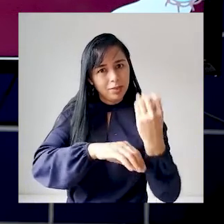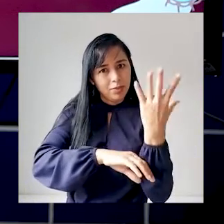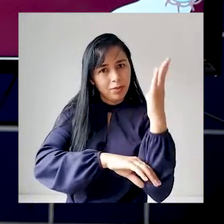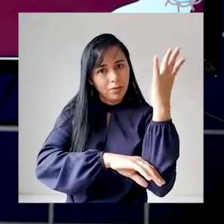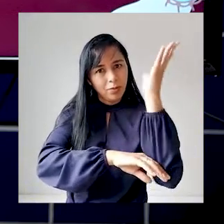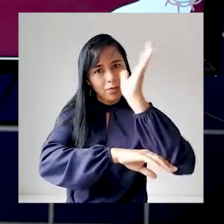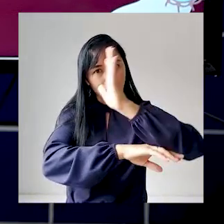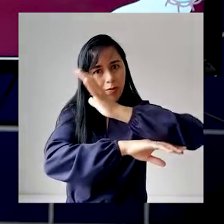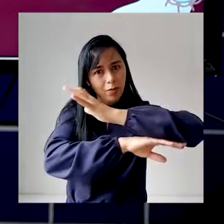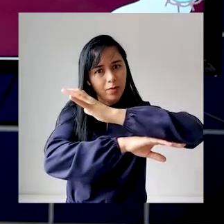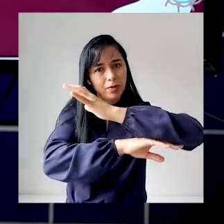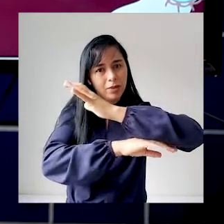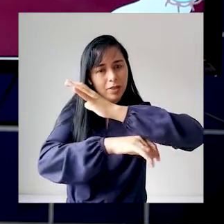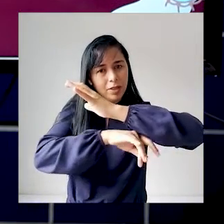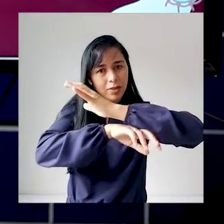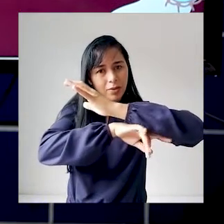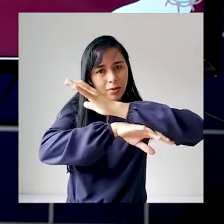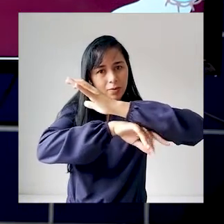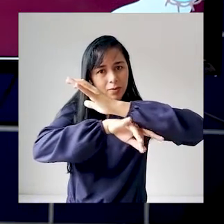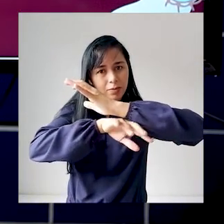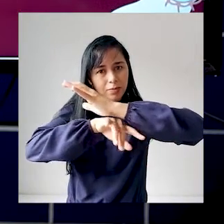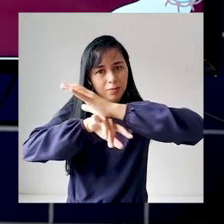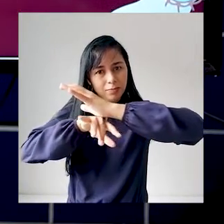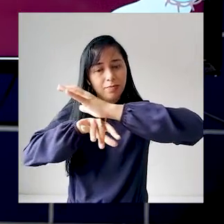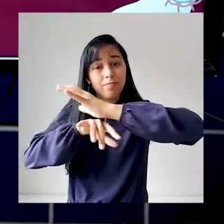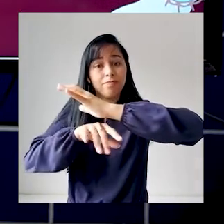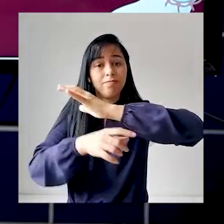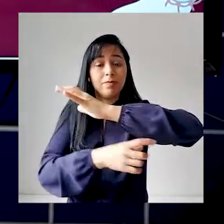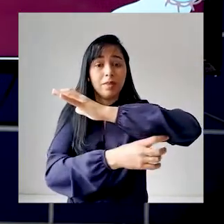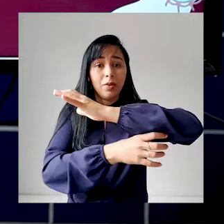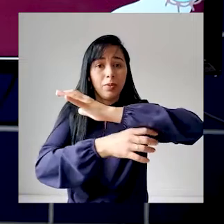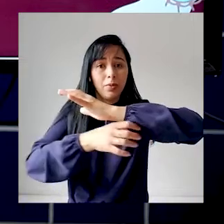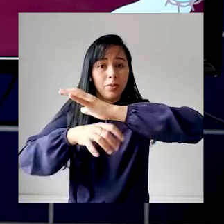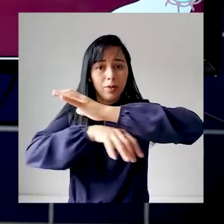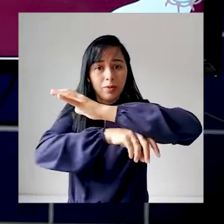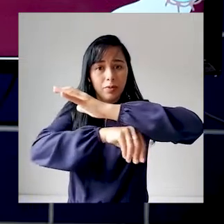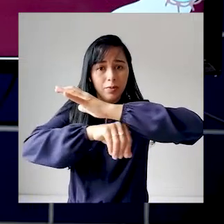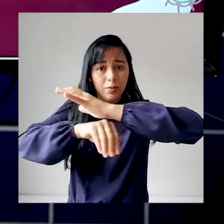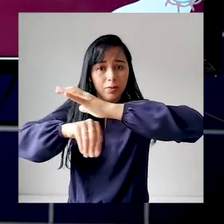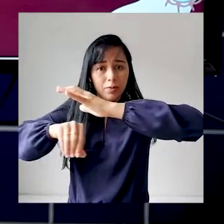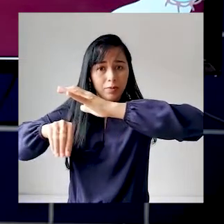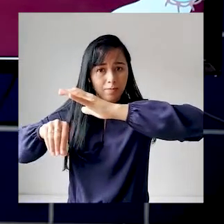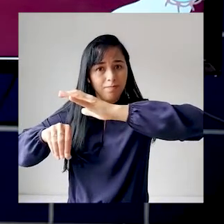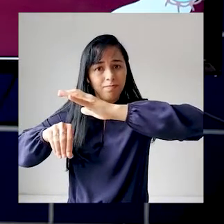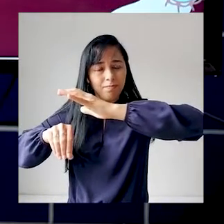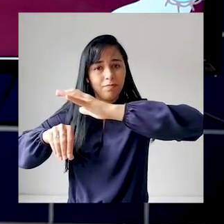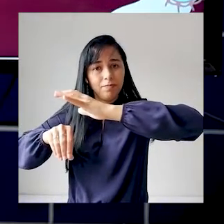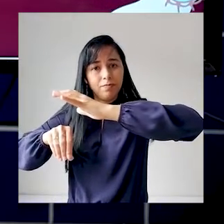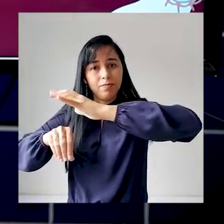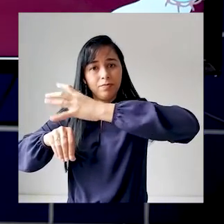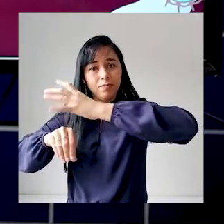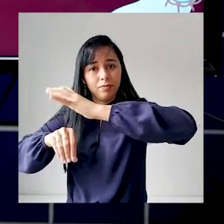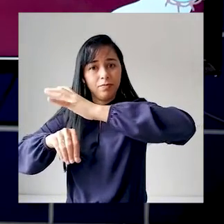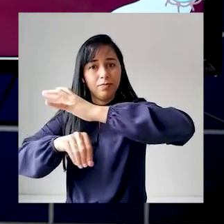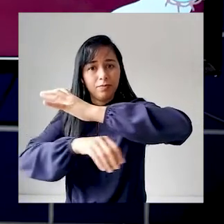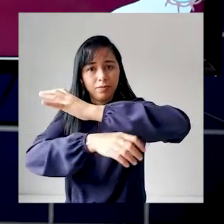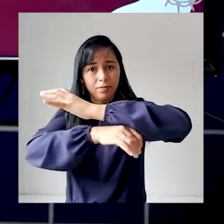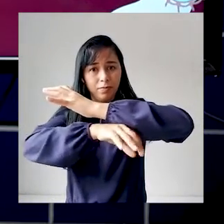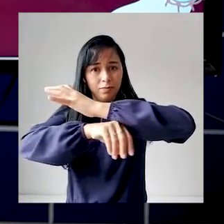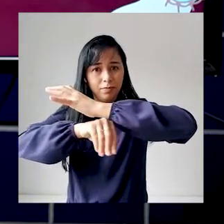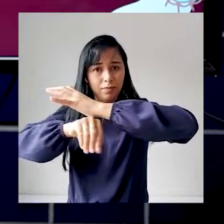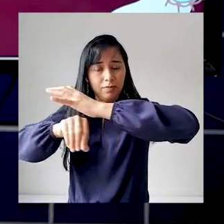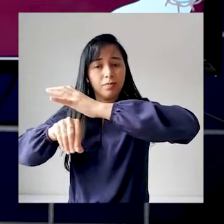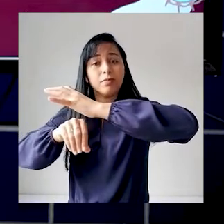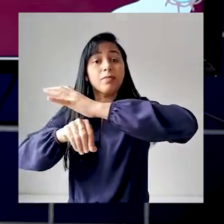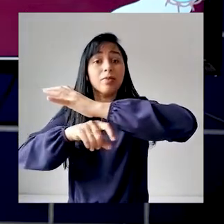solo, onde o seu caule vai se propagando na terra no sentido horizontal, deitadinha lá